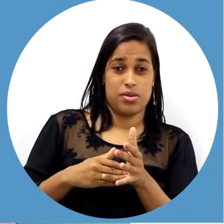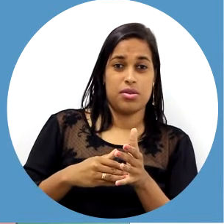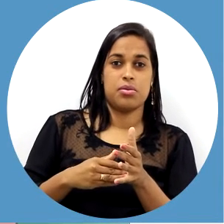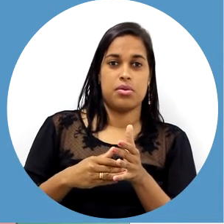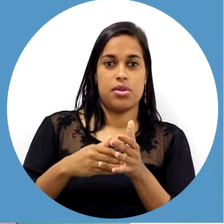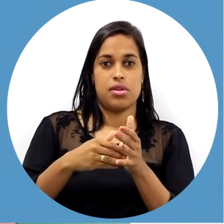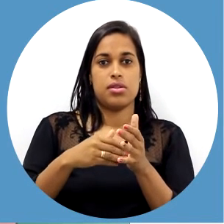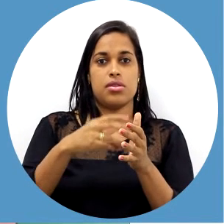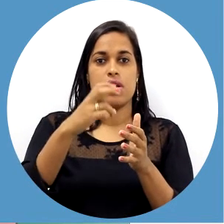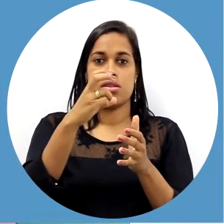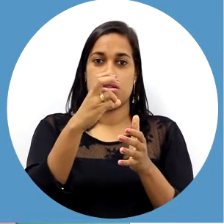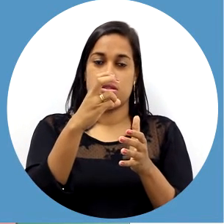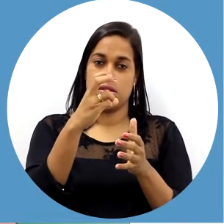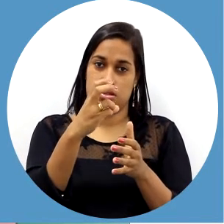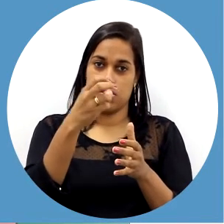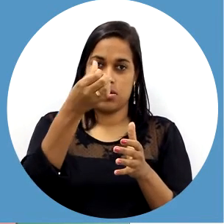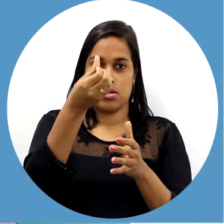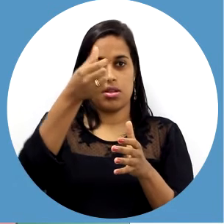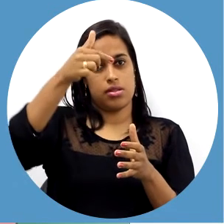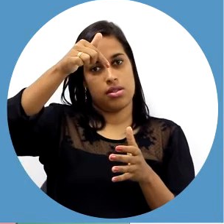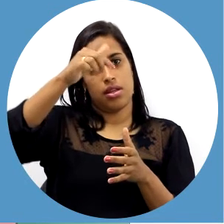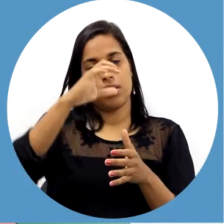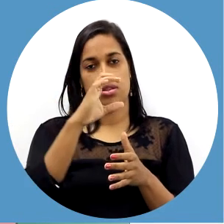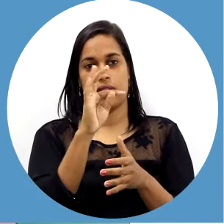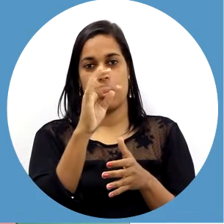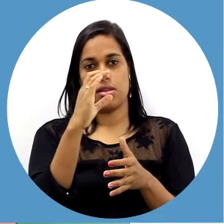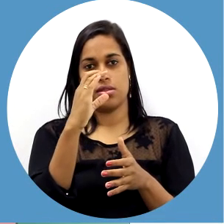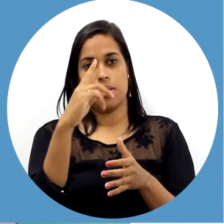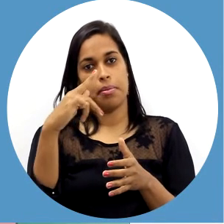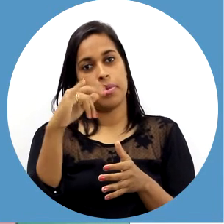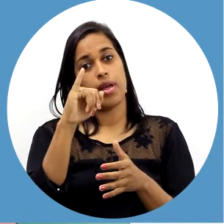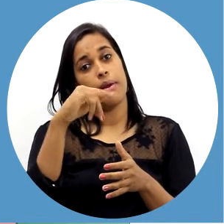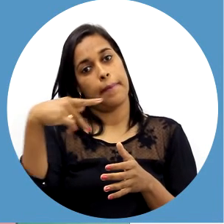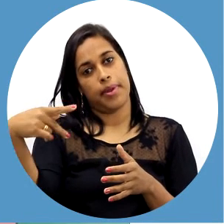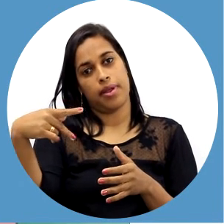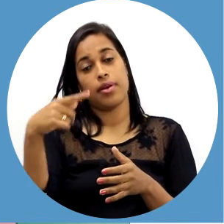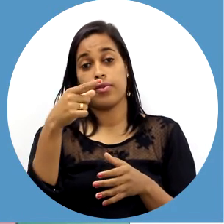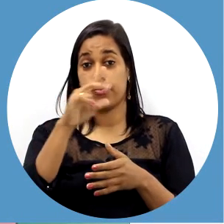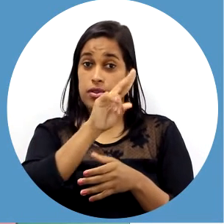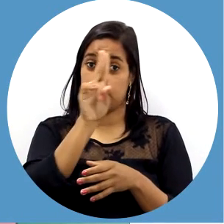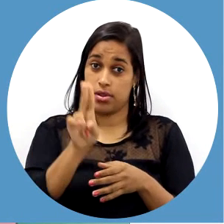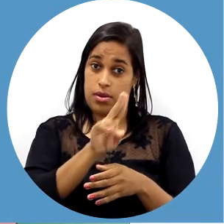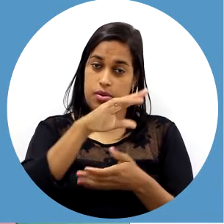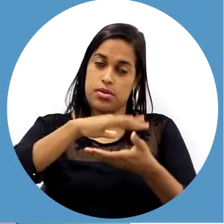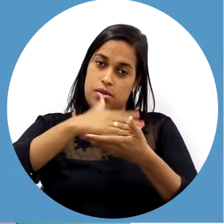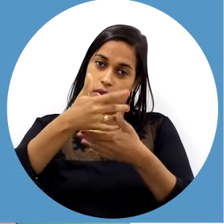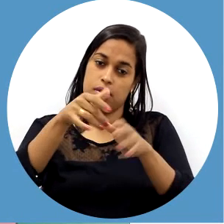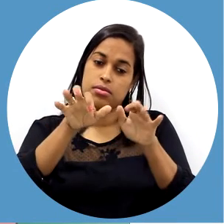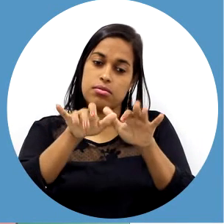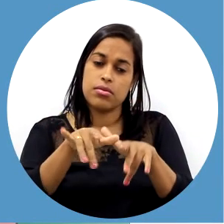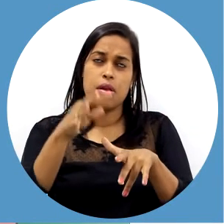camadas é a camada de aplicação do protocolo TCP/IP. Quando você está usando um computador,